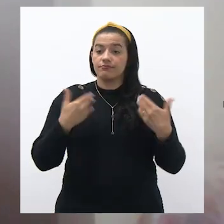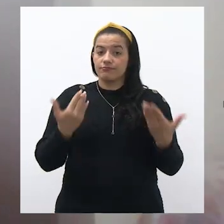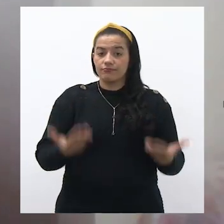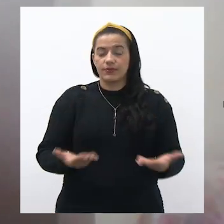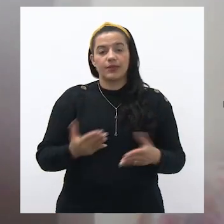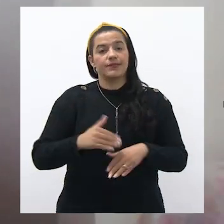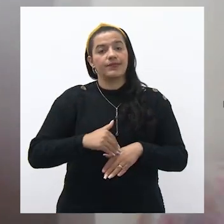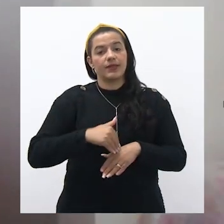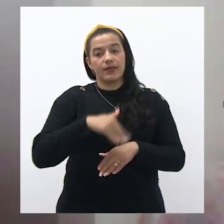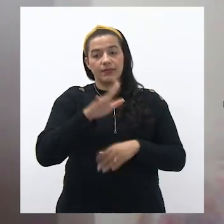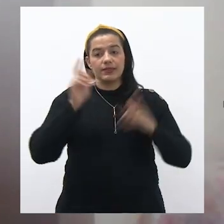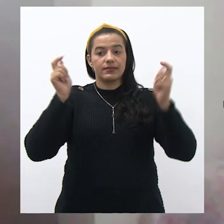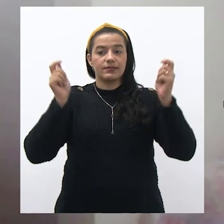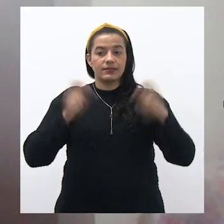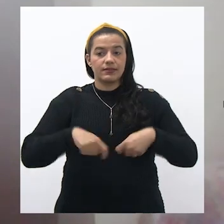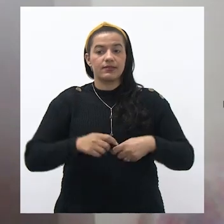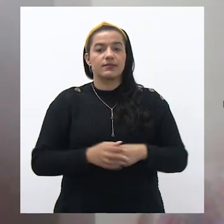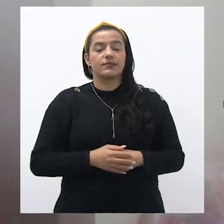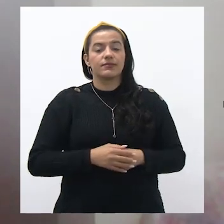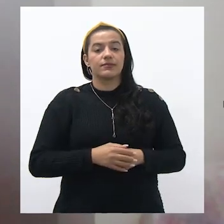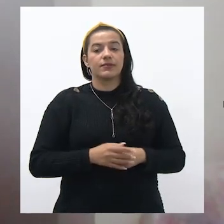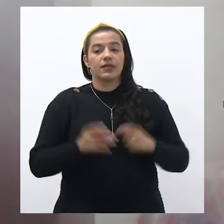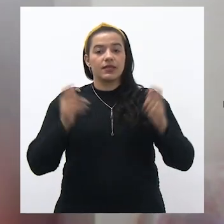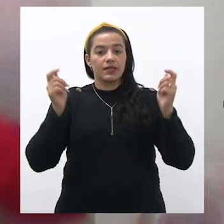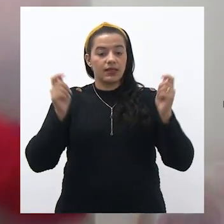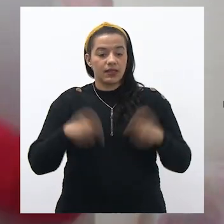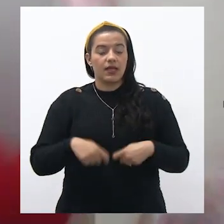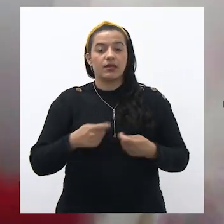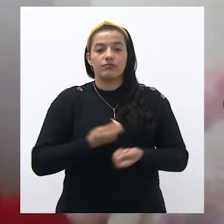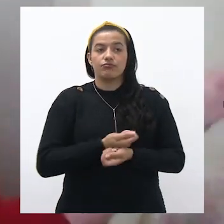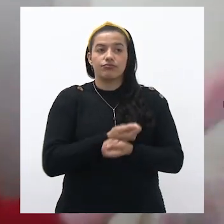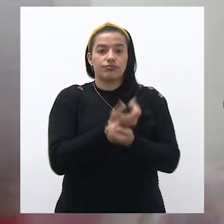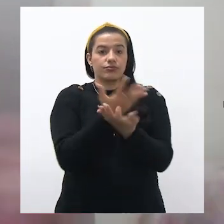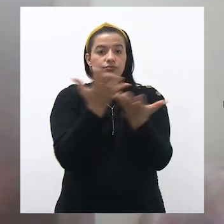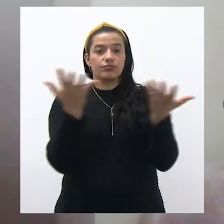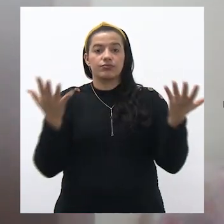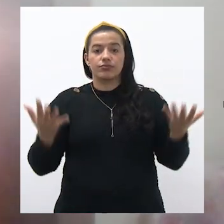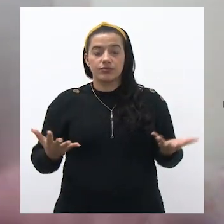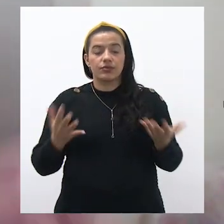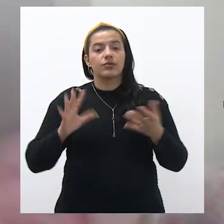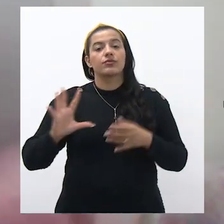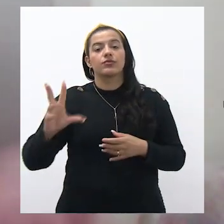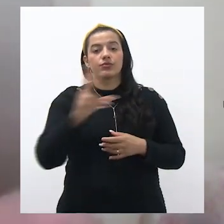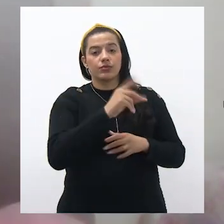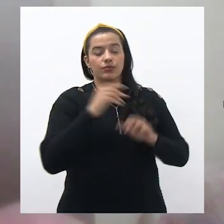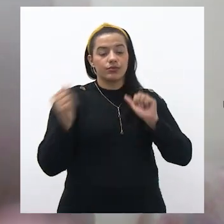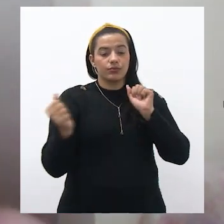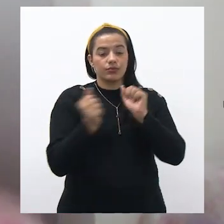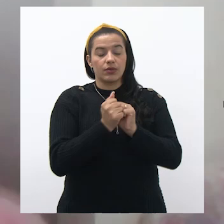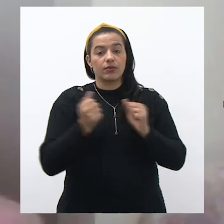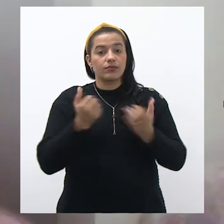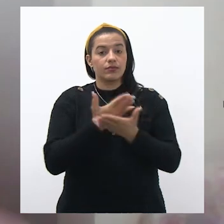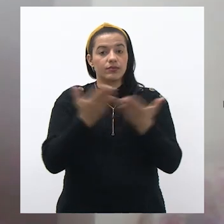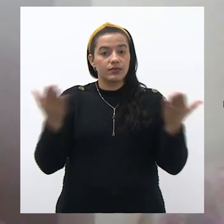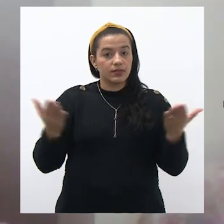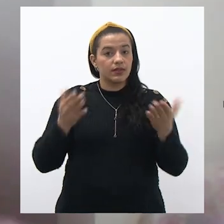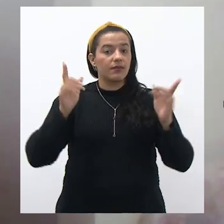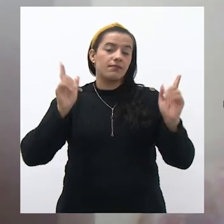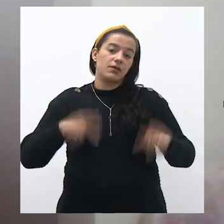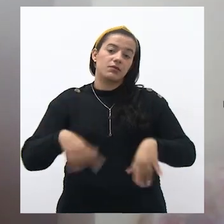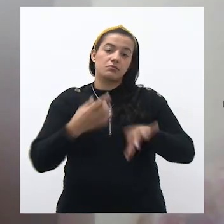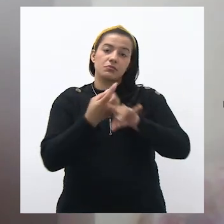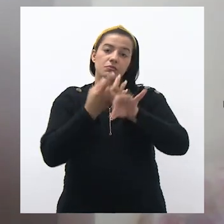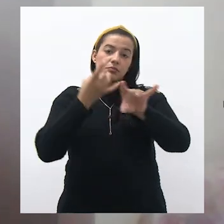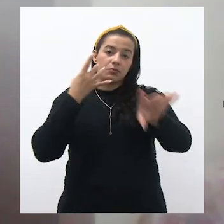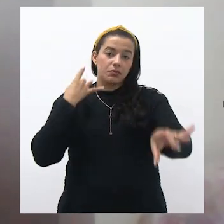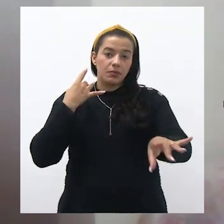foi a grande possibilidade. Então, essa possibilidade de ampliar e de estar com vocês, mesmo que de forma